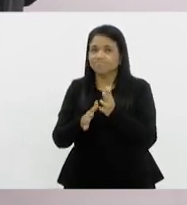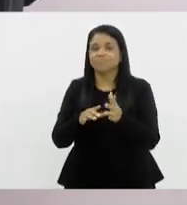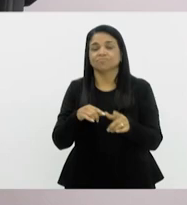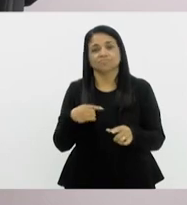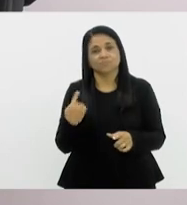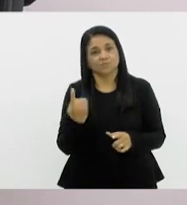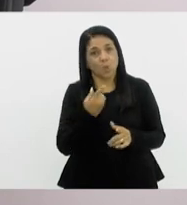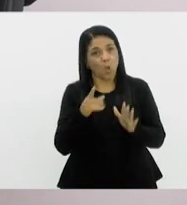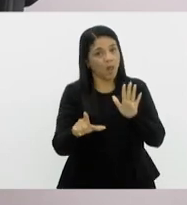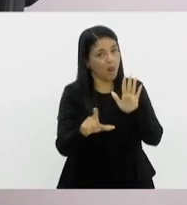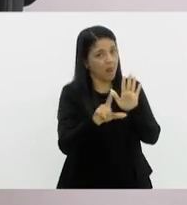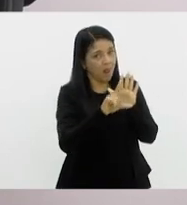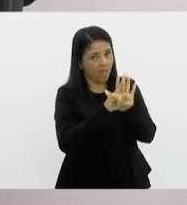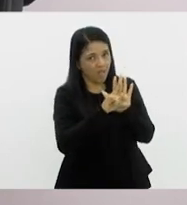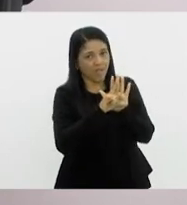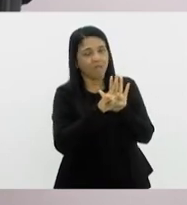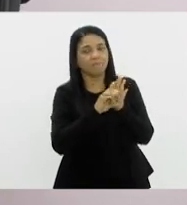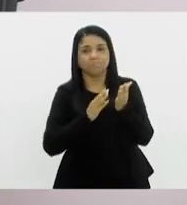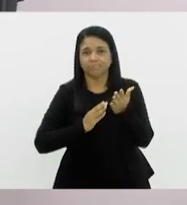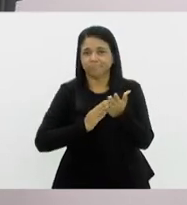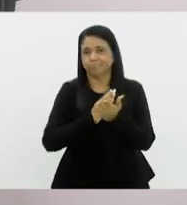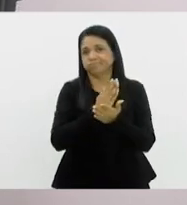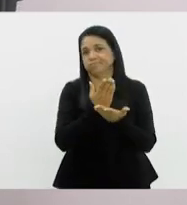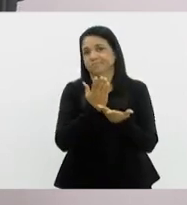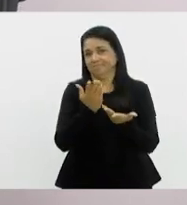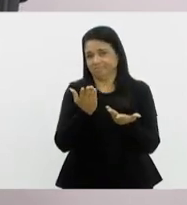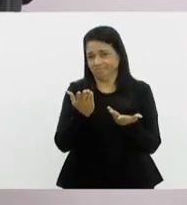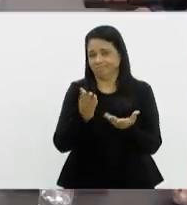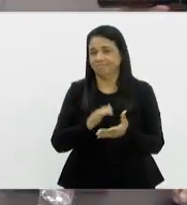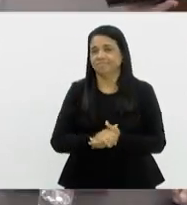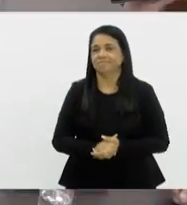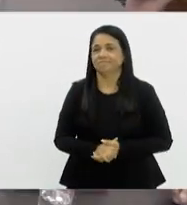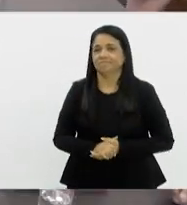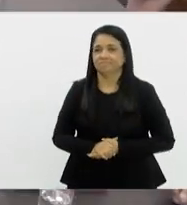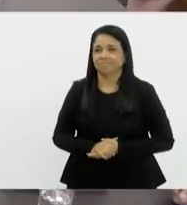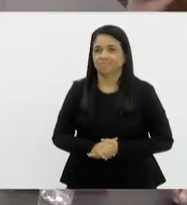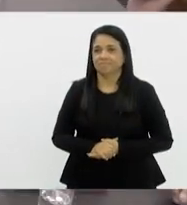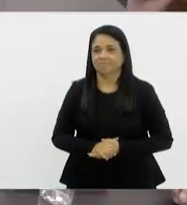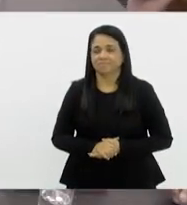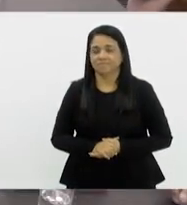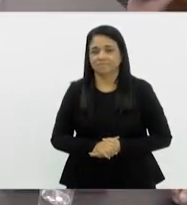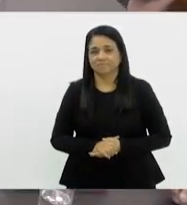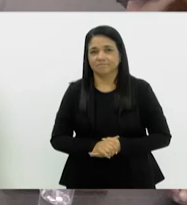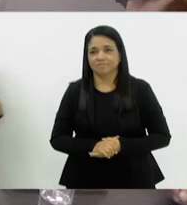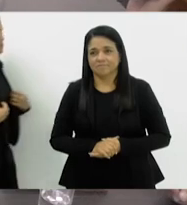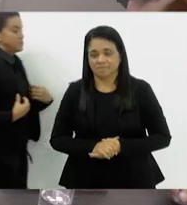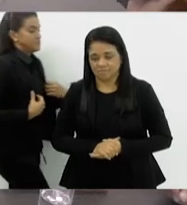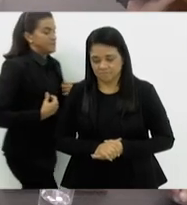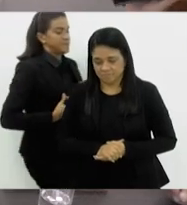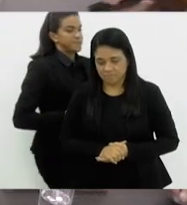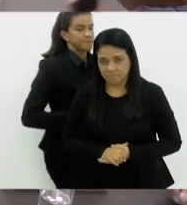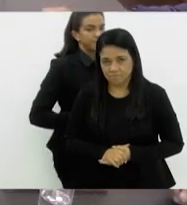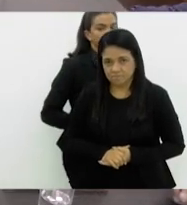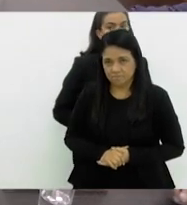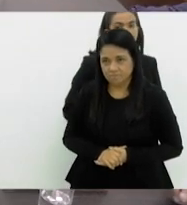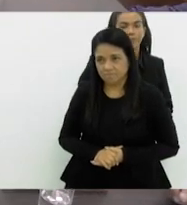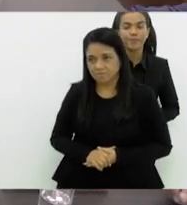como disse o deputado Mink, qual foi o termo, com a excelência, exótica dessa? É uma orientação dele